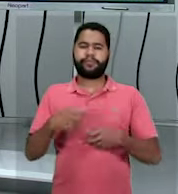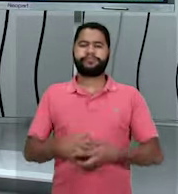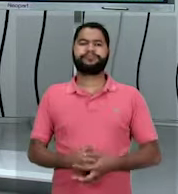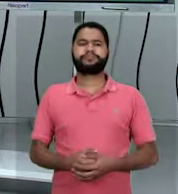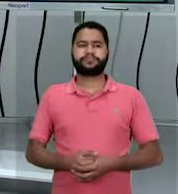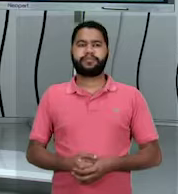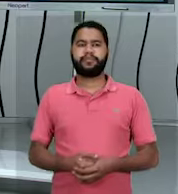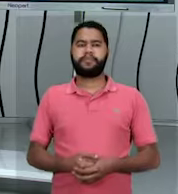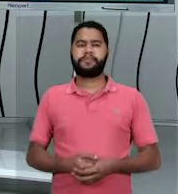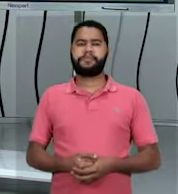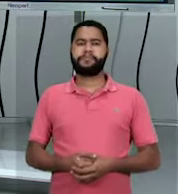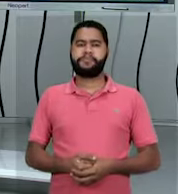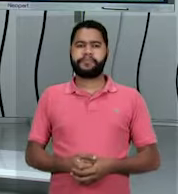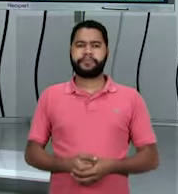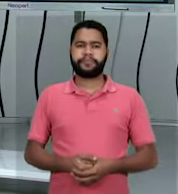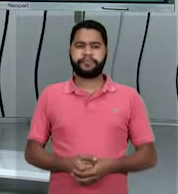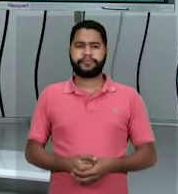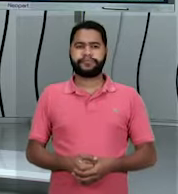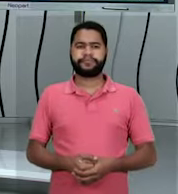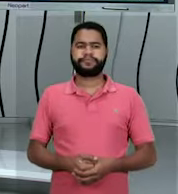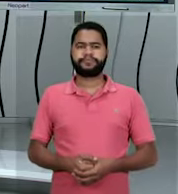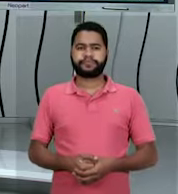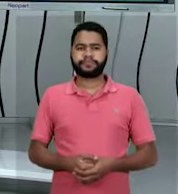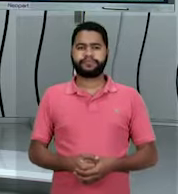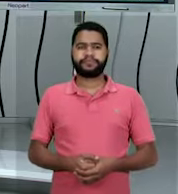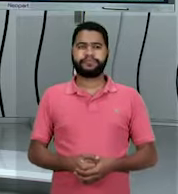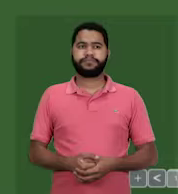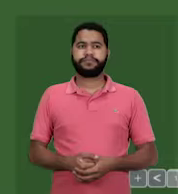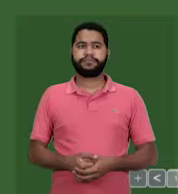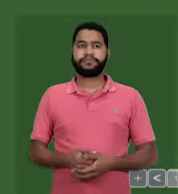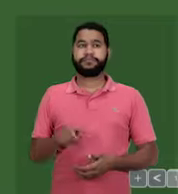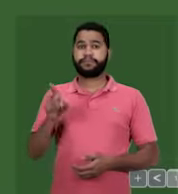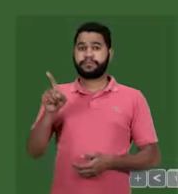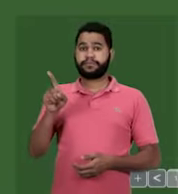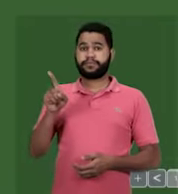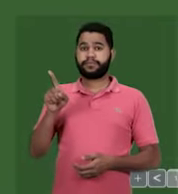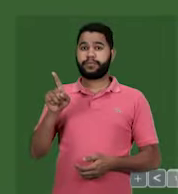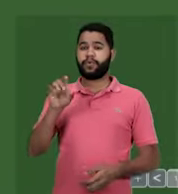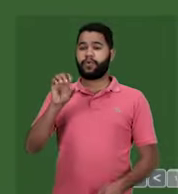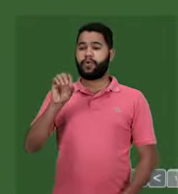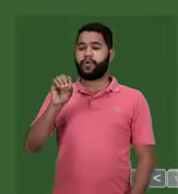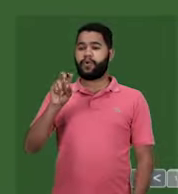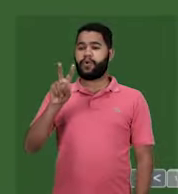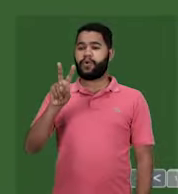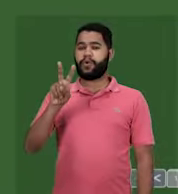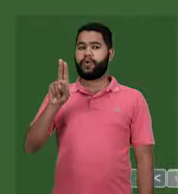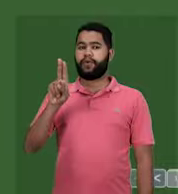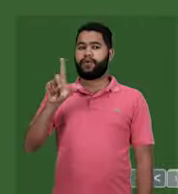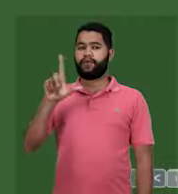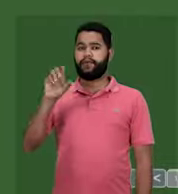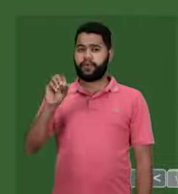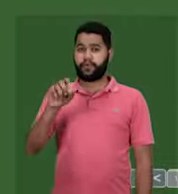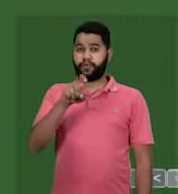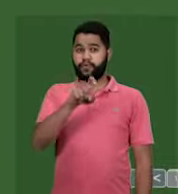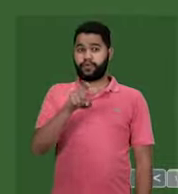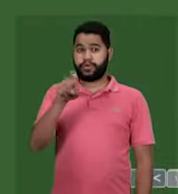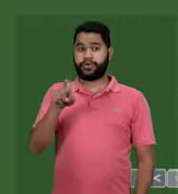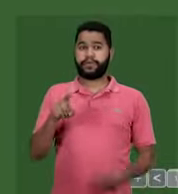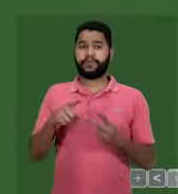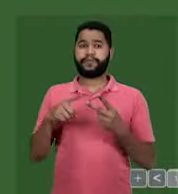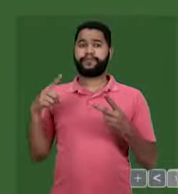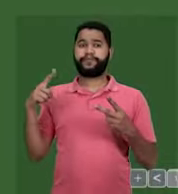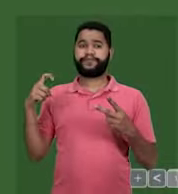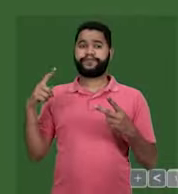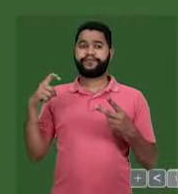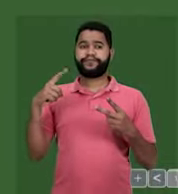Então, aqui, eu vou ter aqui um óvulo XX e um